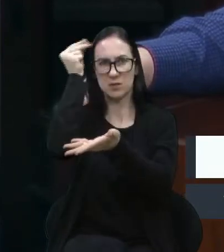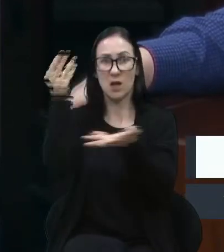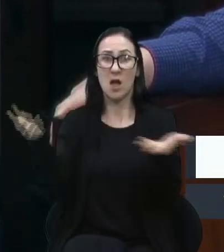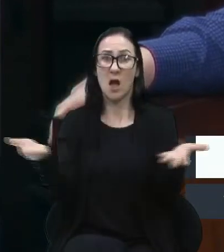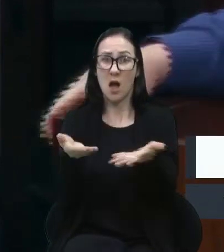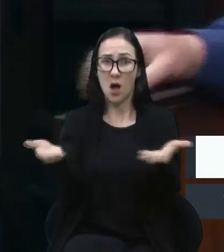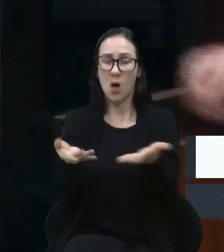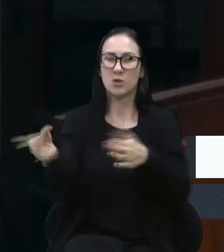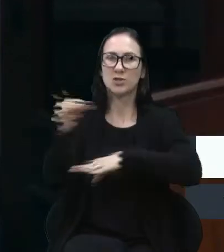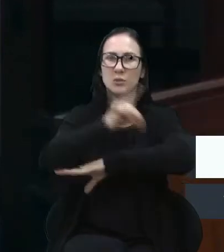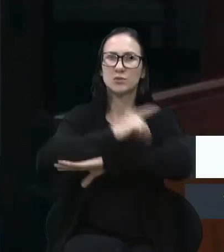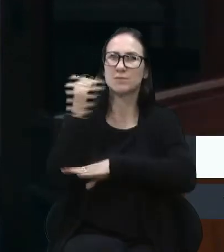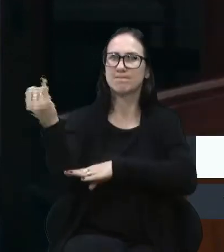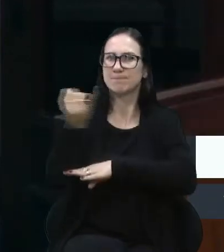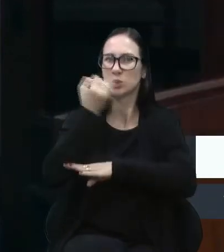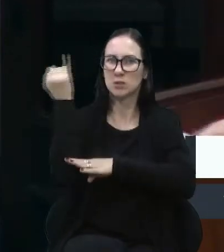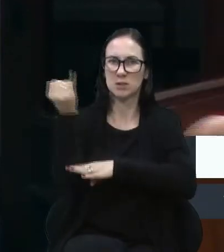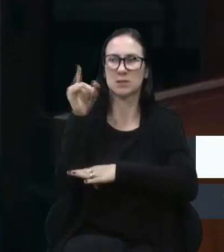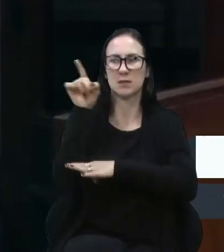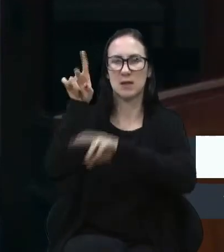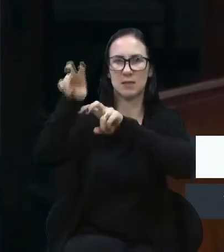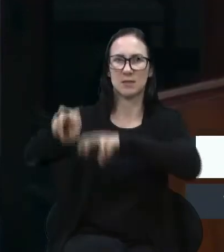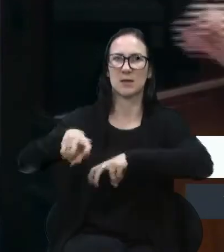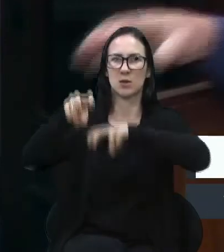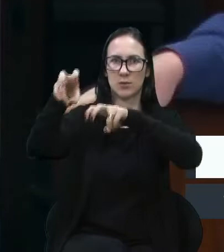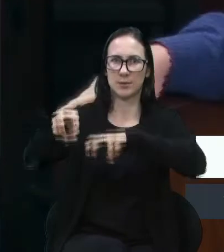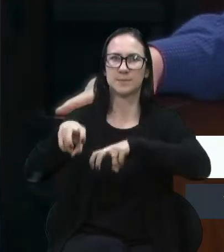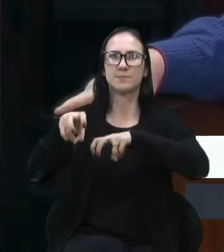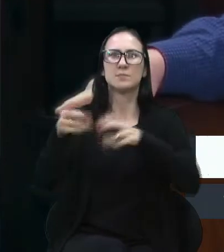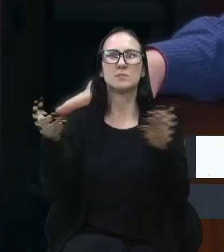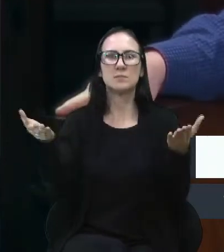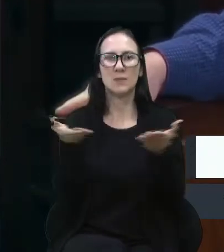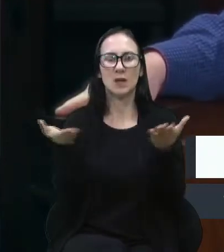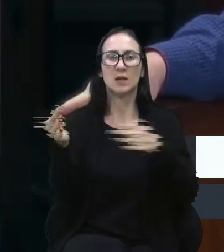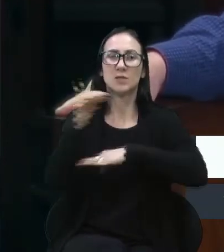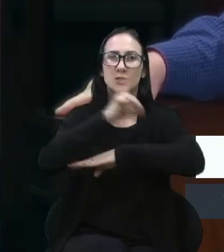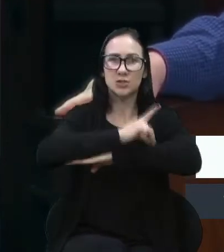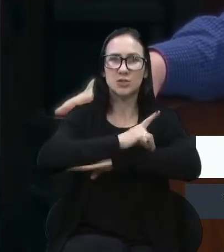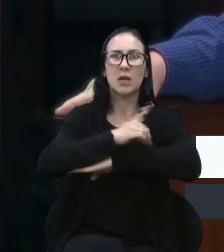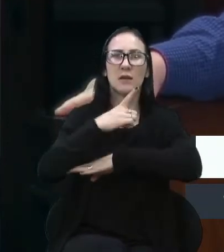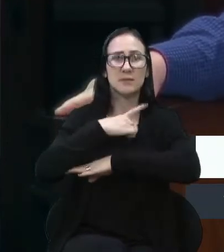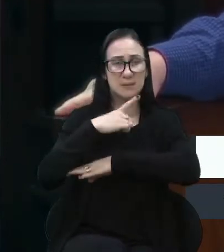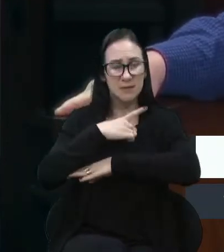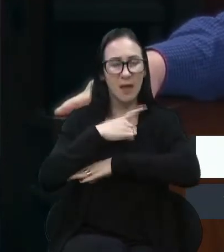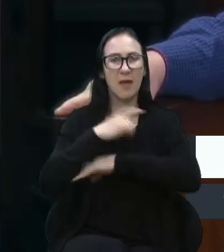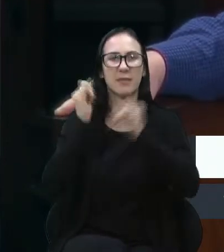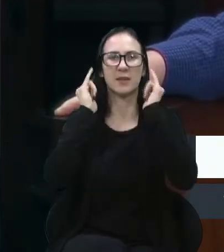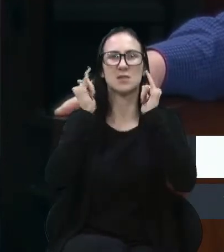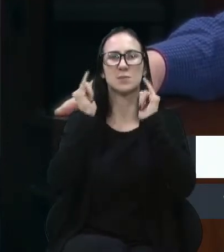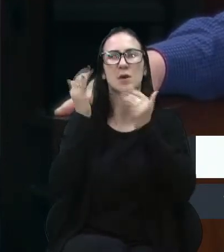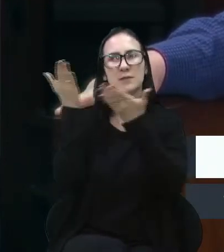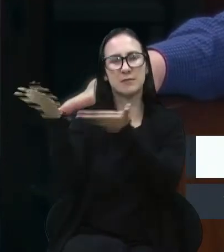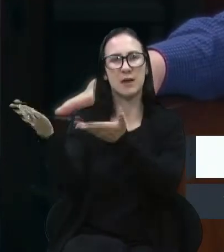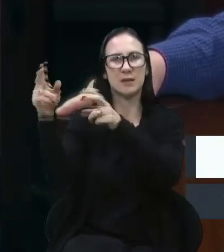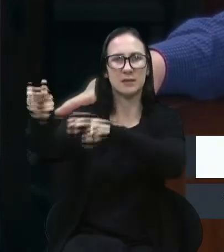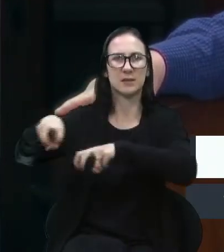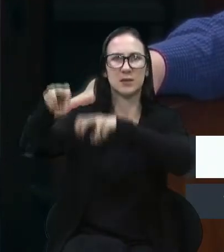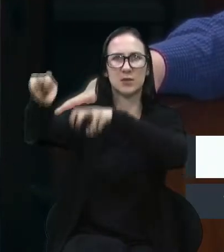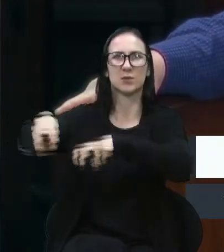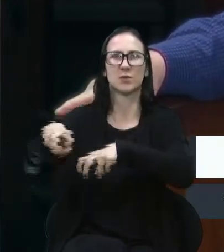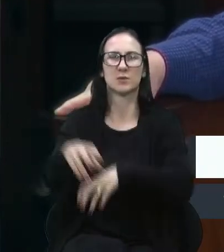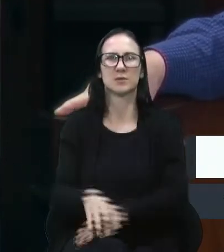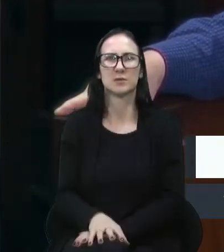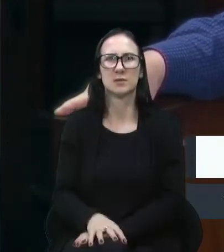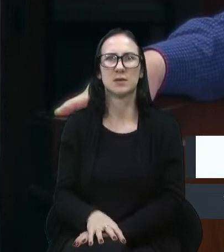extremamente importante para o interior. É um dia onde será viabilizado o transporte daquelas comunidades. Peço uma parte, senhor. Eu